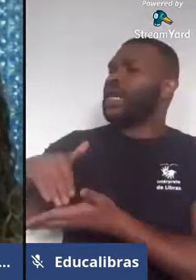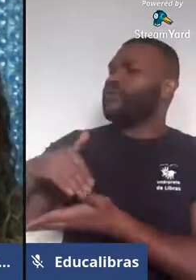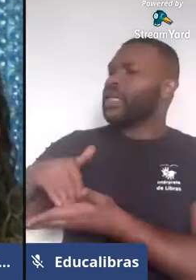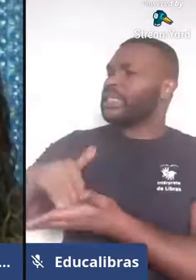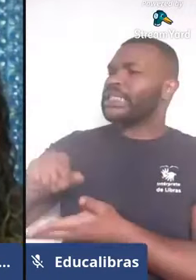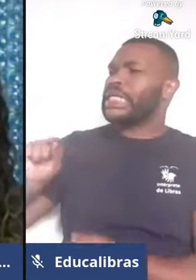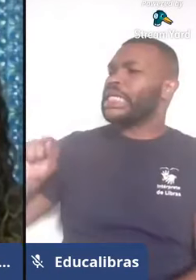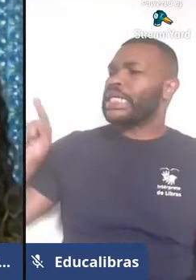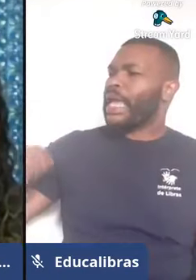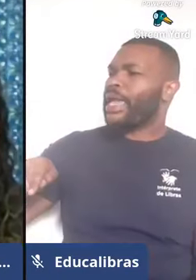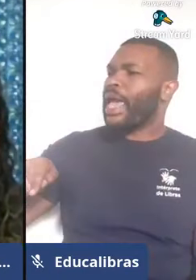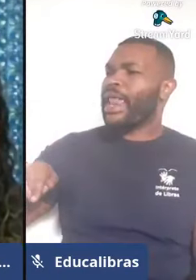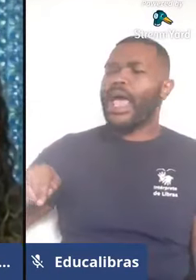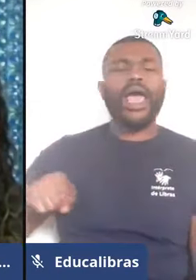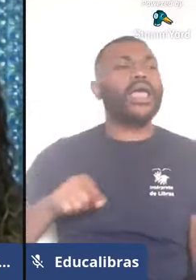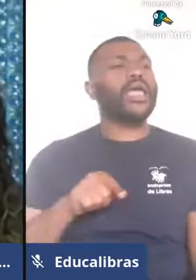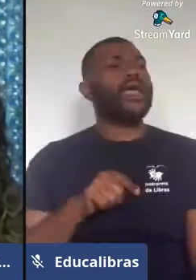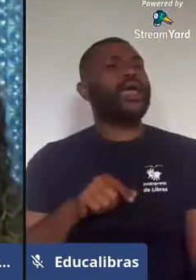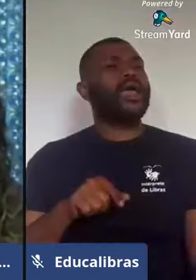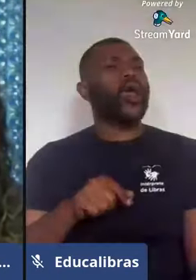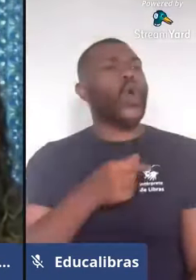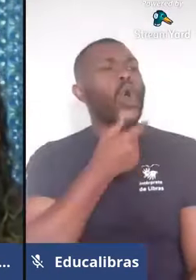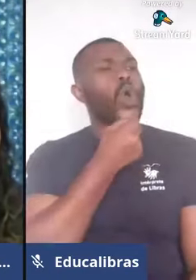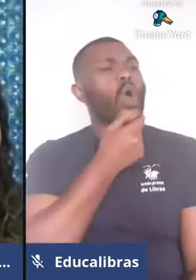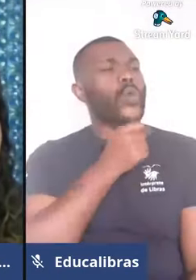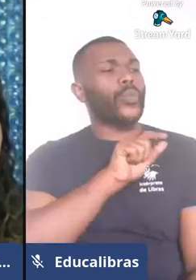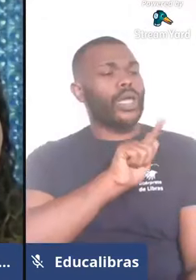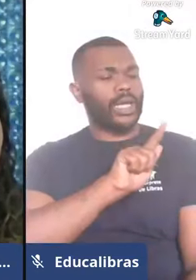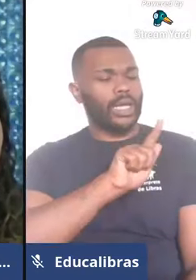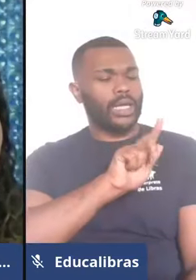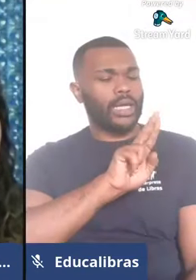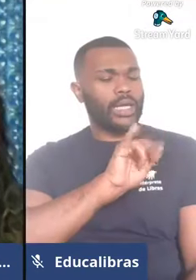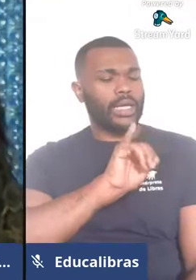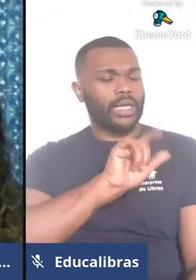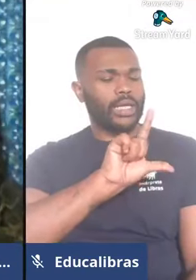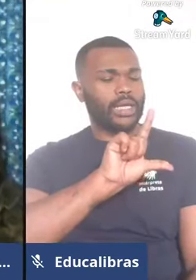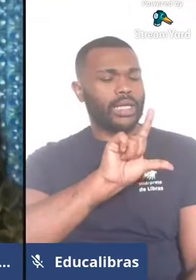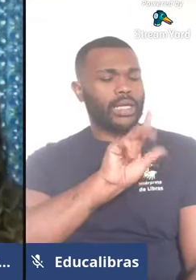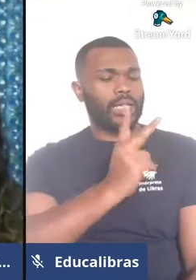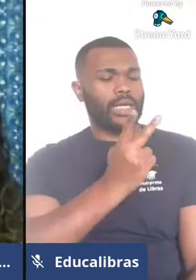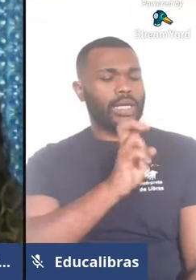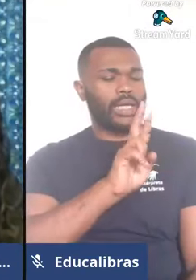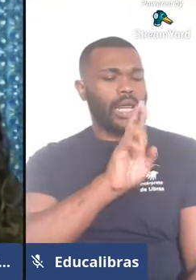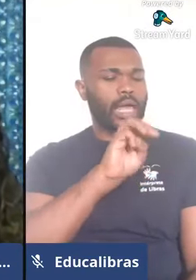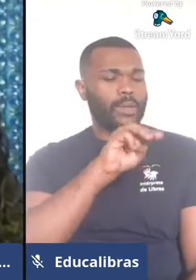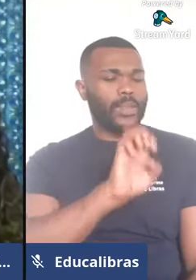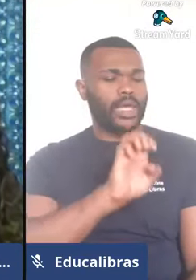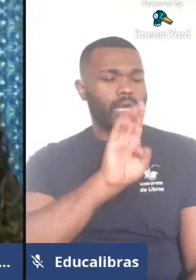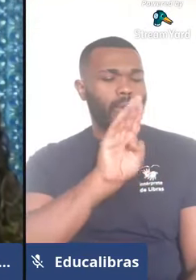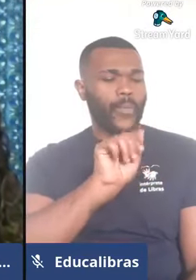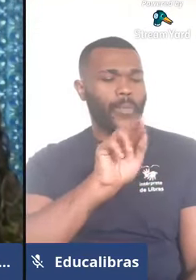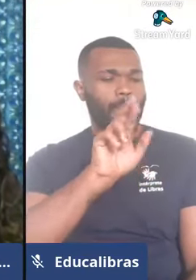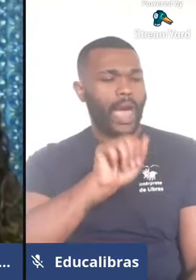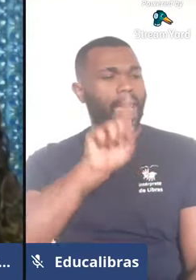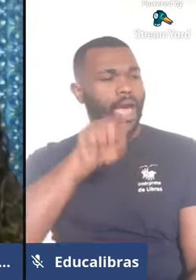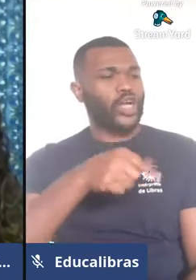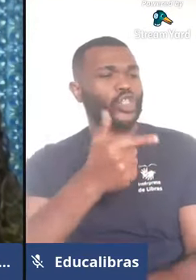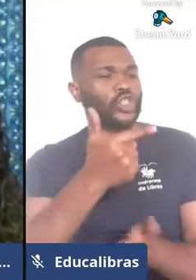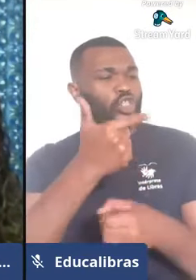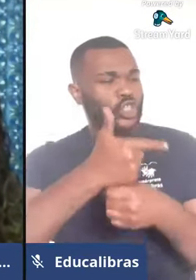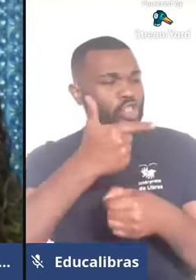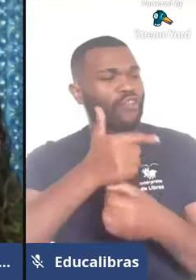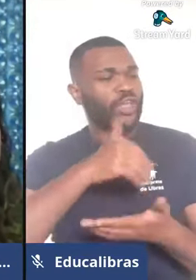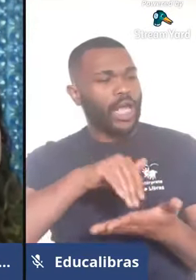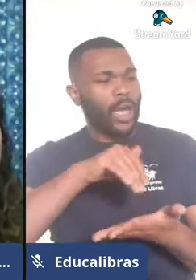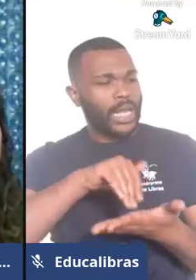Roberto? Não, Guilherme Bara. Guilherme Bara. Isso. O Guilherme Bara era chefe de gabinete. E eu